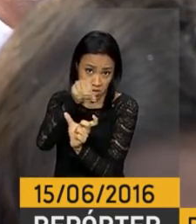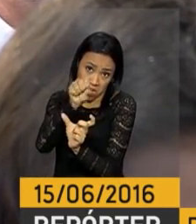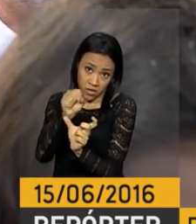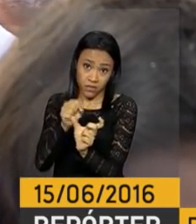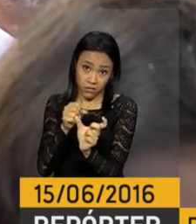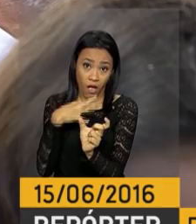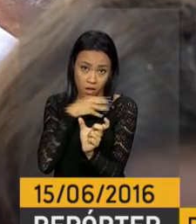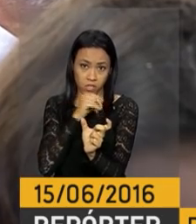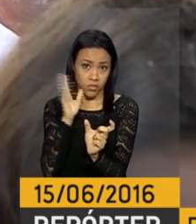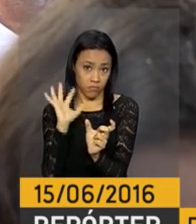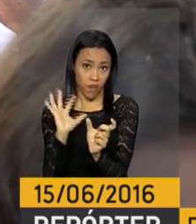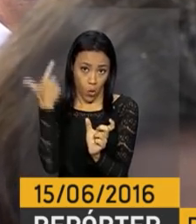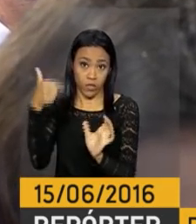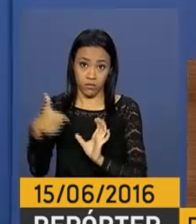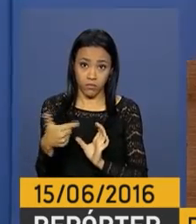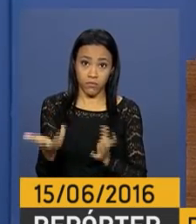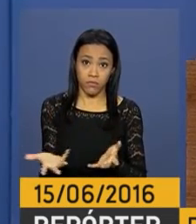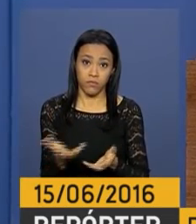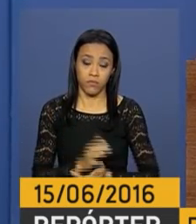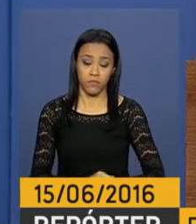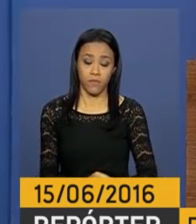o senhor pode comentar sobre